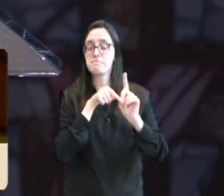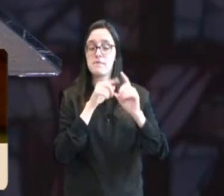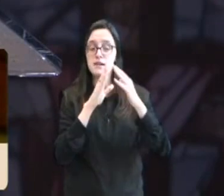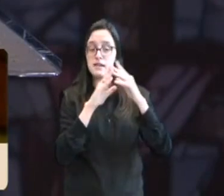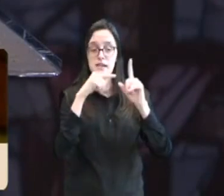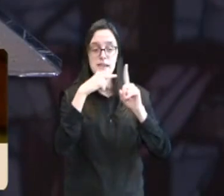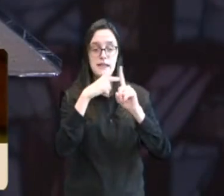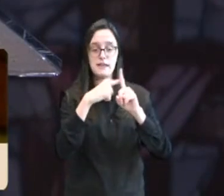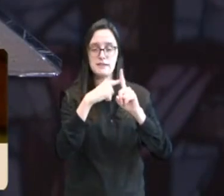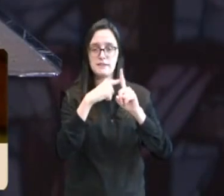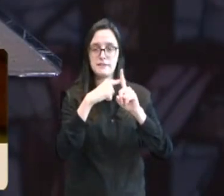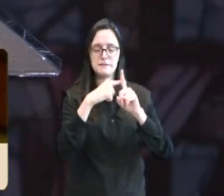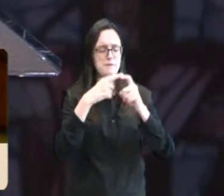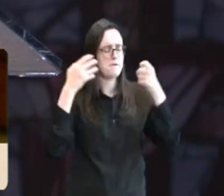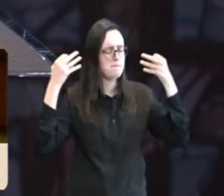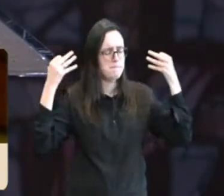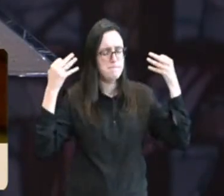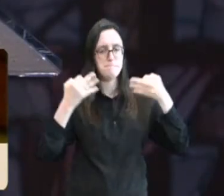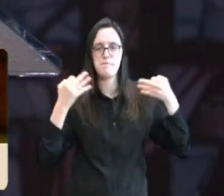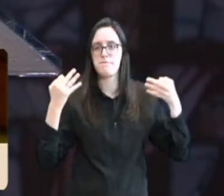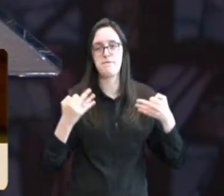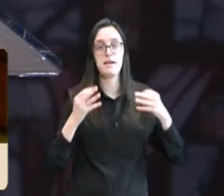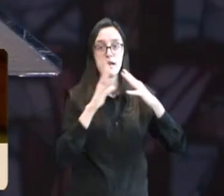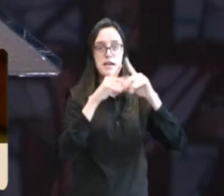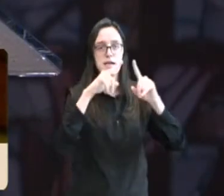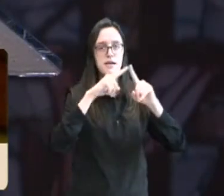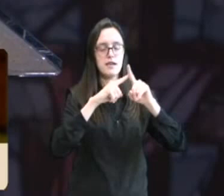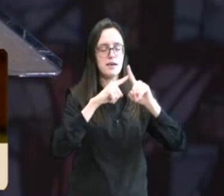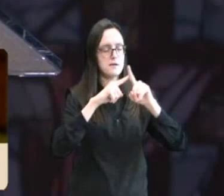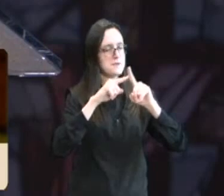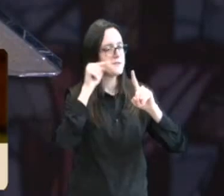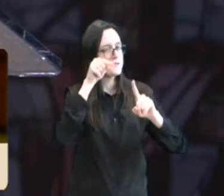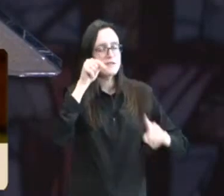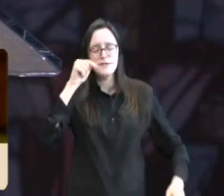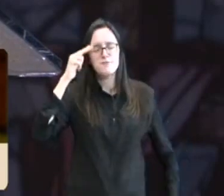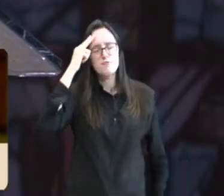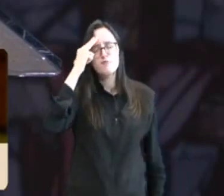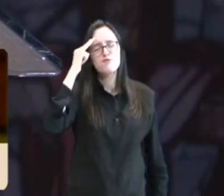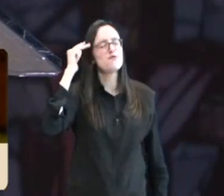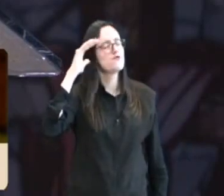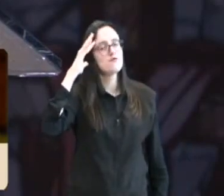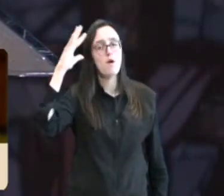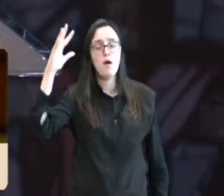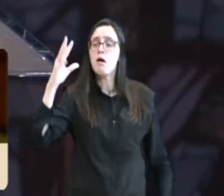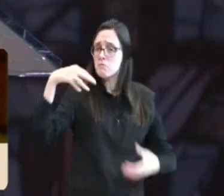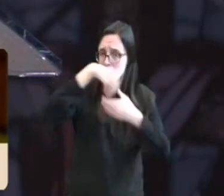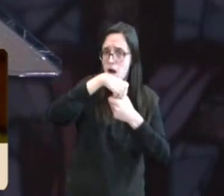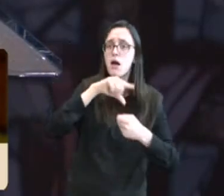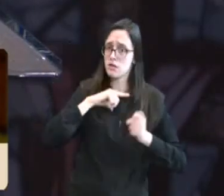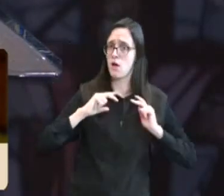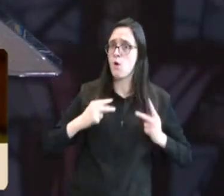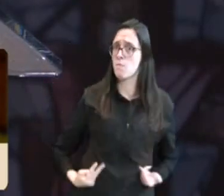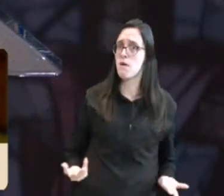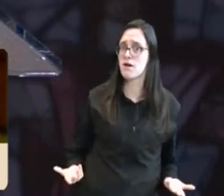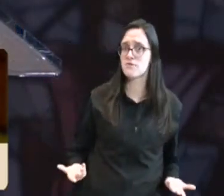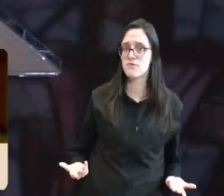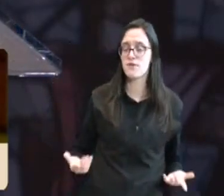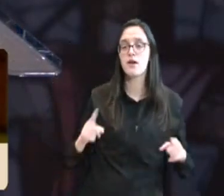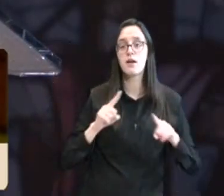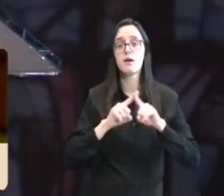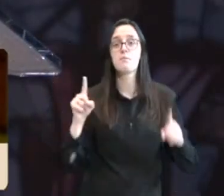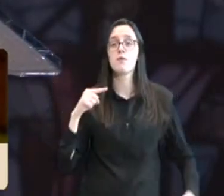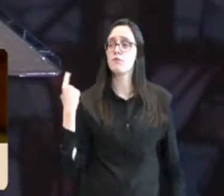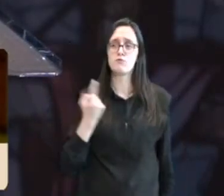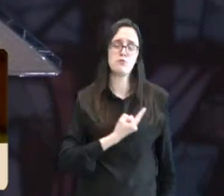perfeita, de uma igreja ideal, mesmo composta por pessoas humanas, no qual nós